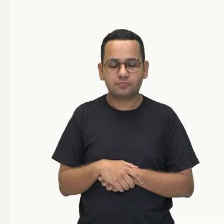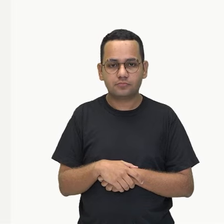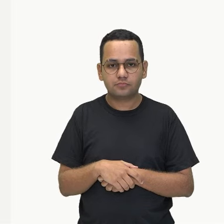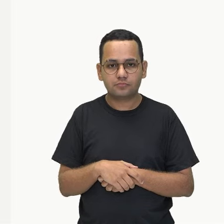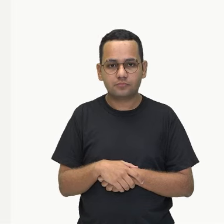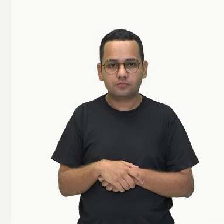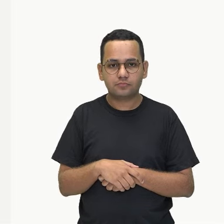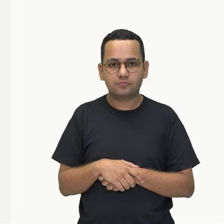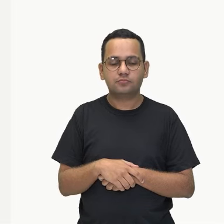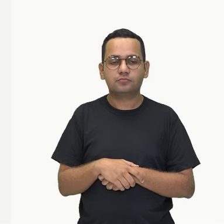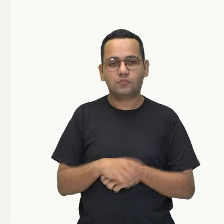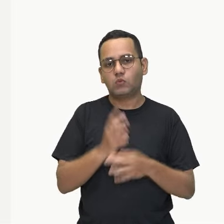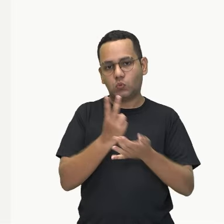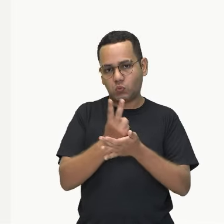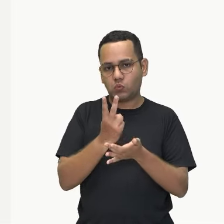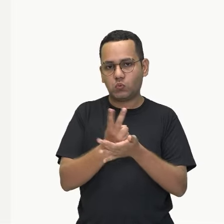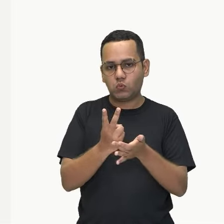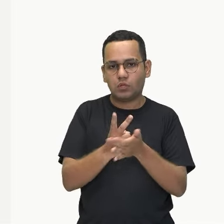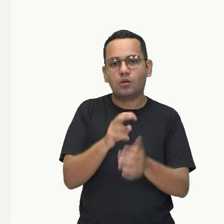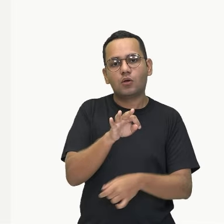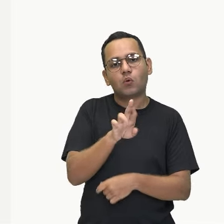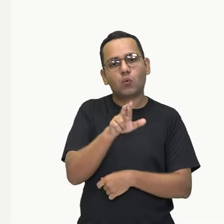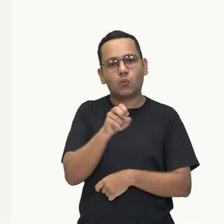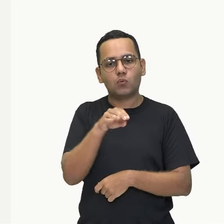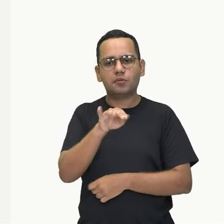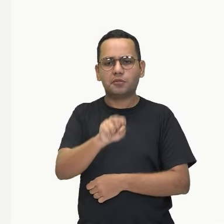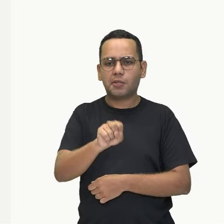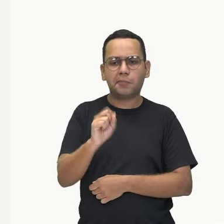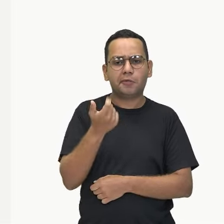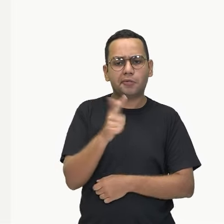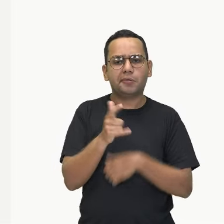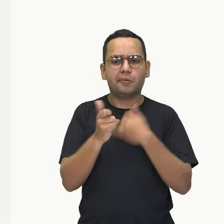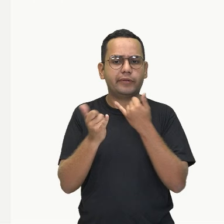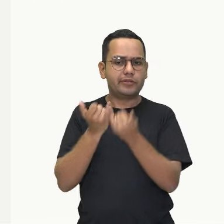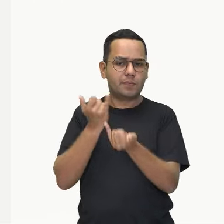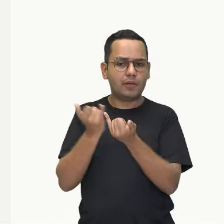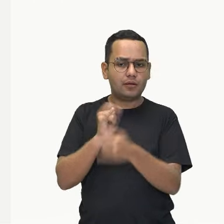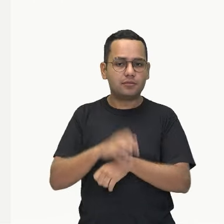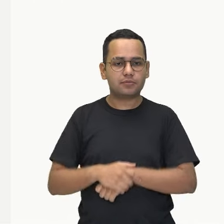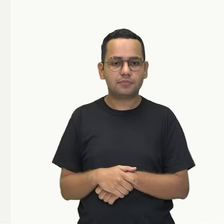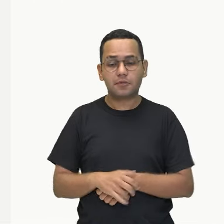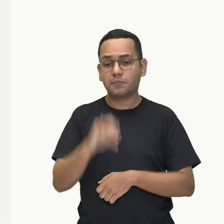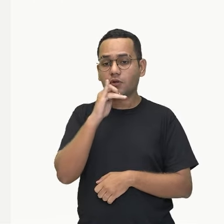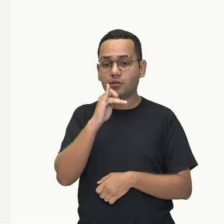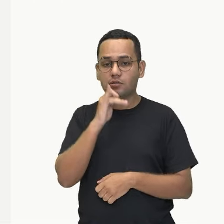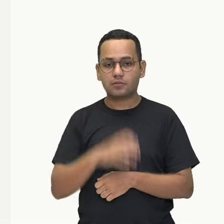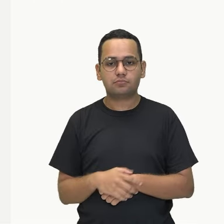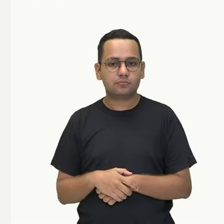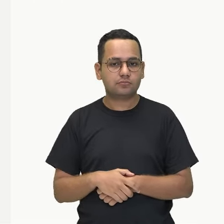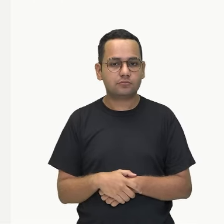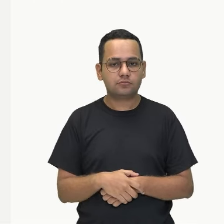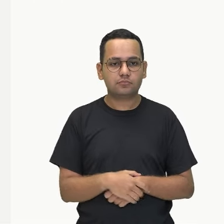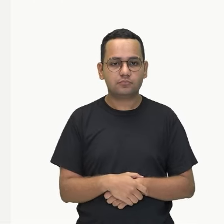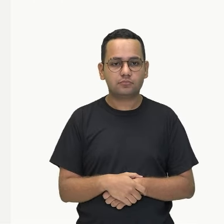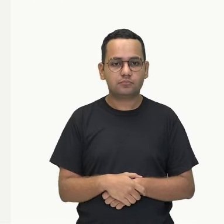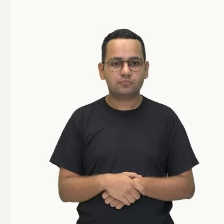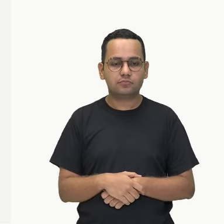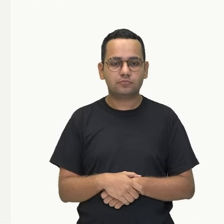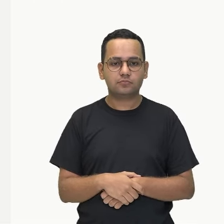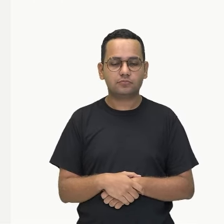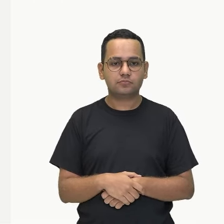isso significa? Se nós temos aqui o nosso polinômio, x mais